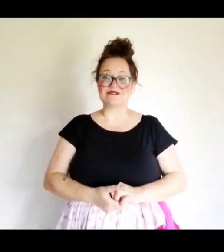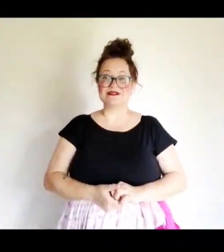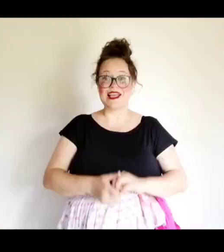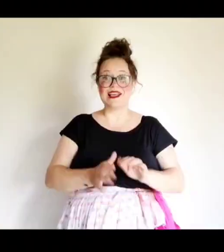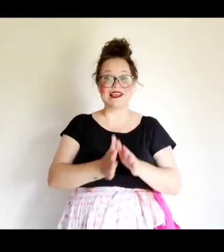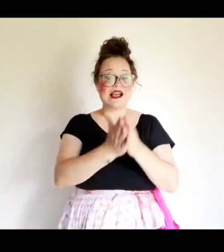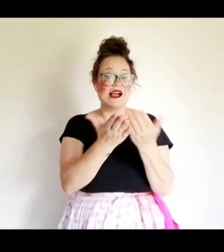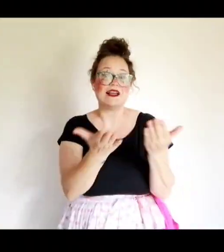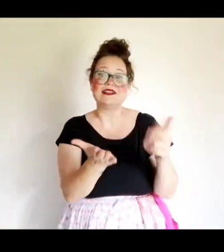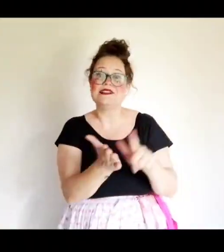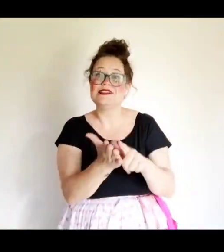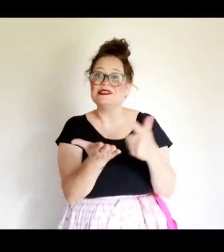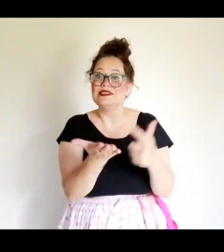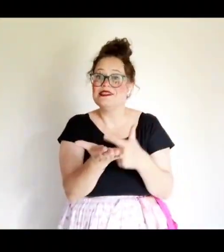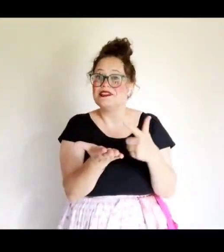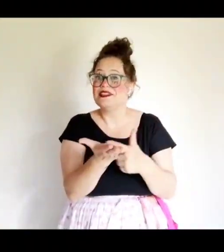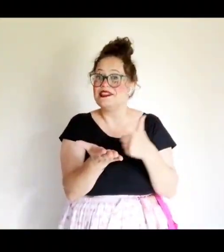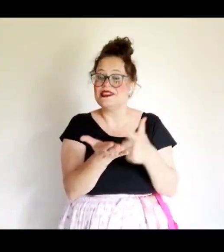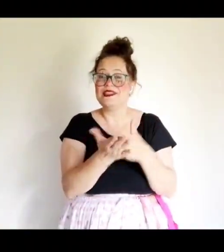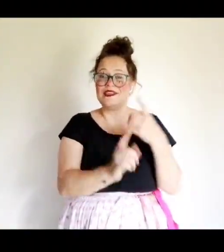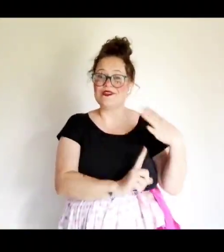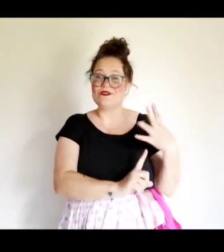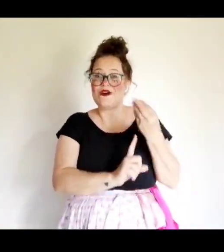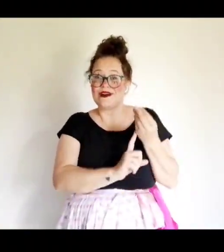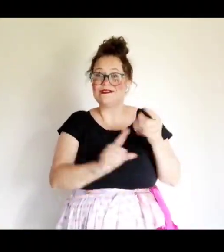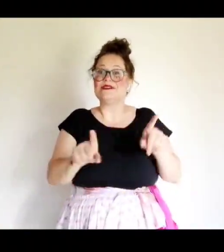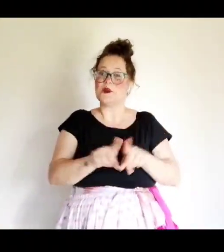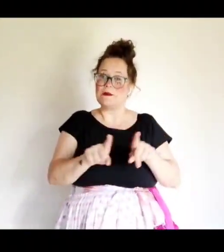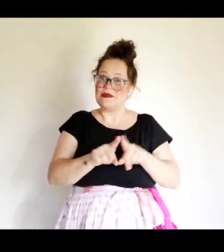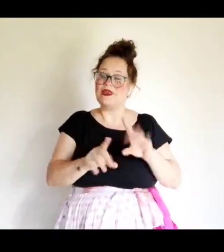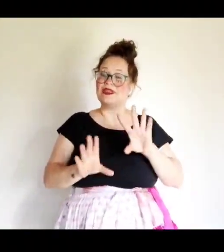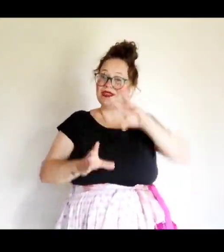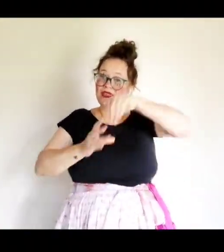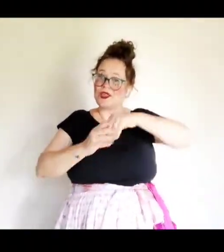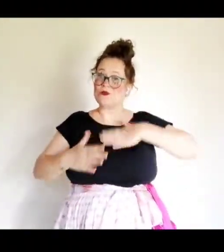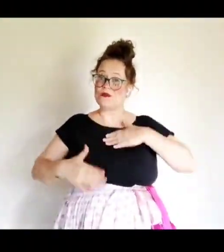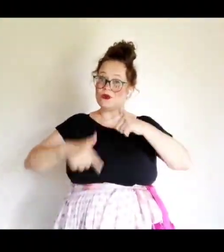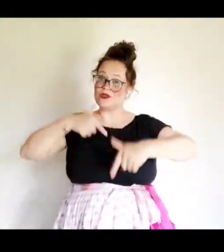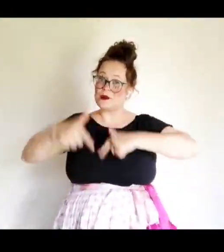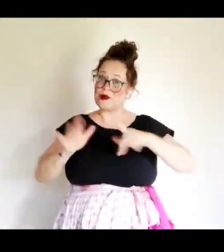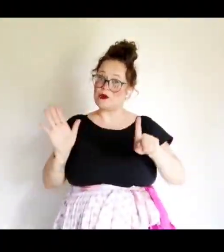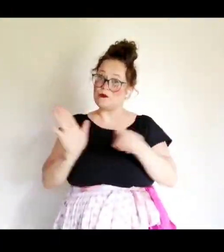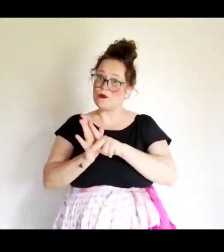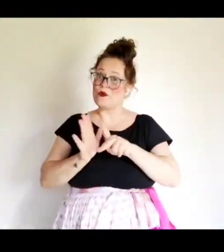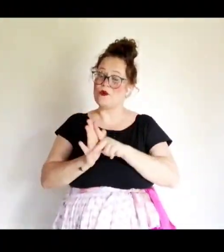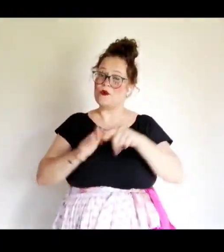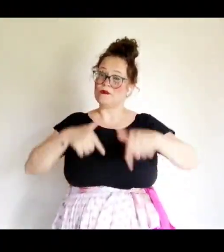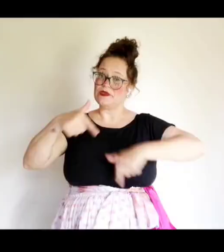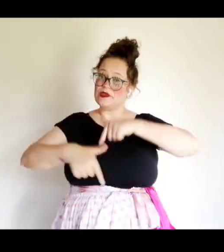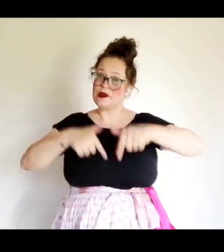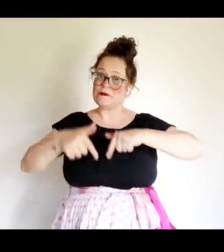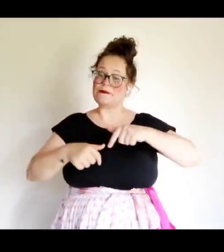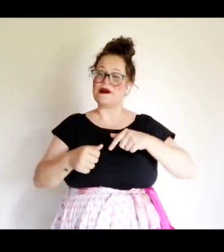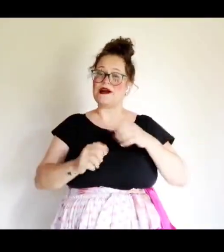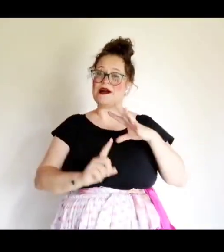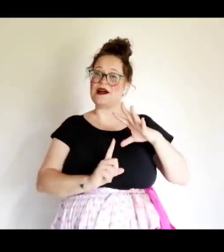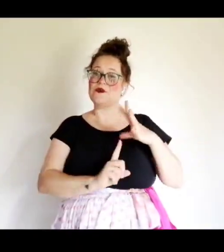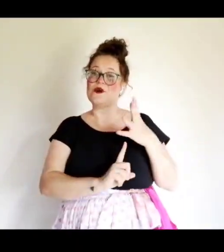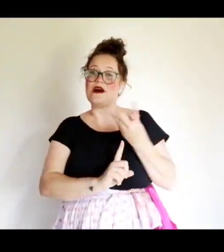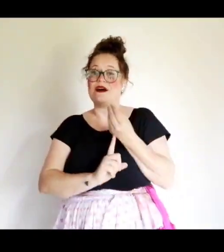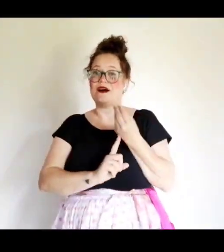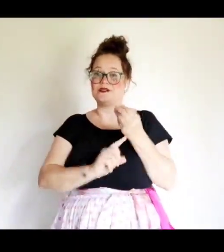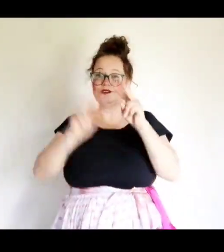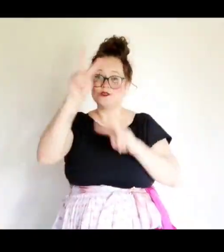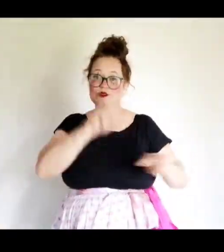o livro de artista, que está dentro também do meu trabalho, que é as artes visuais. Então ele é um livro único que mais tarde eu